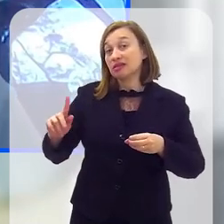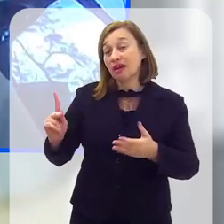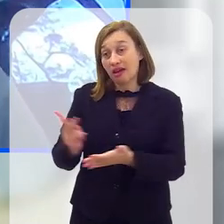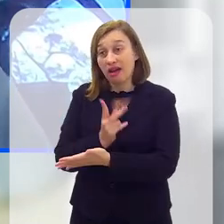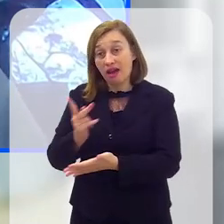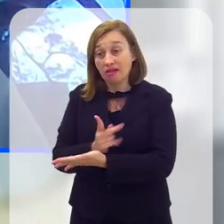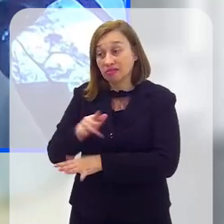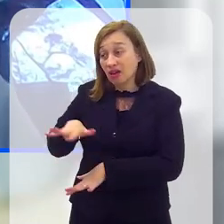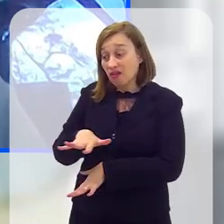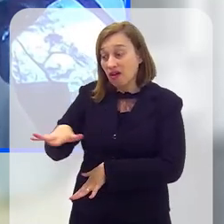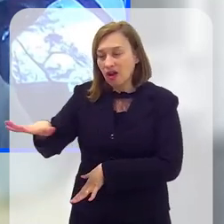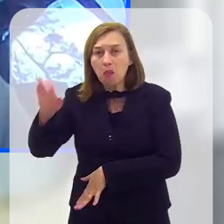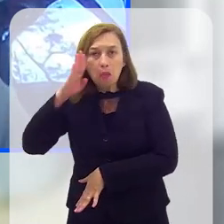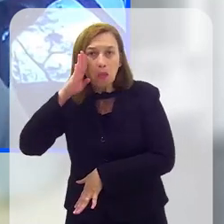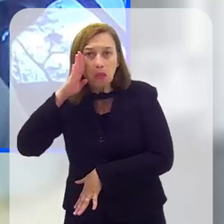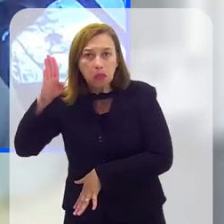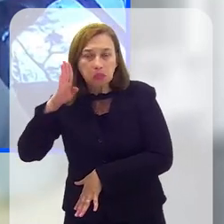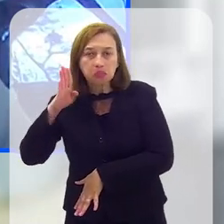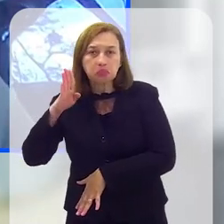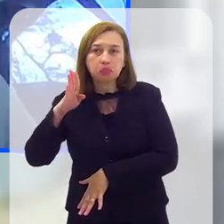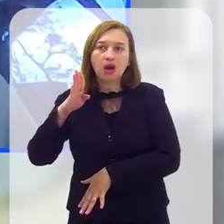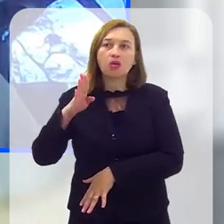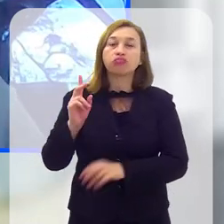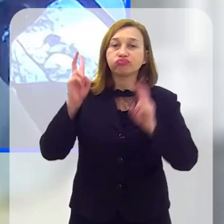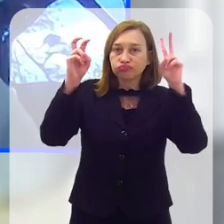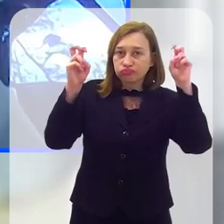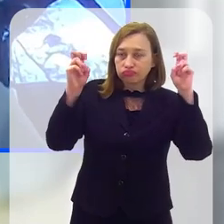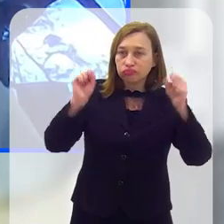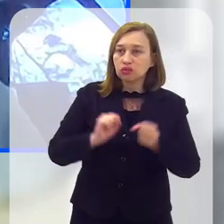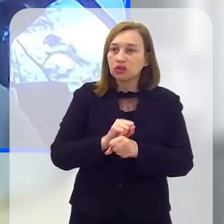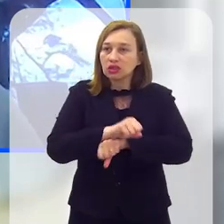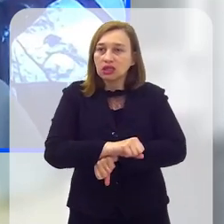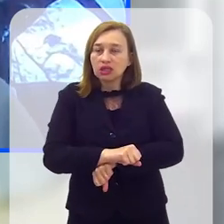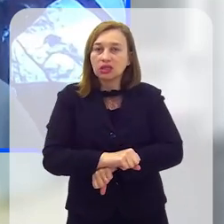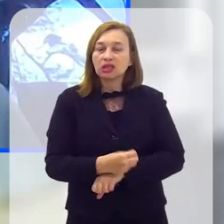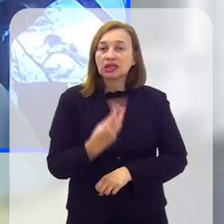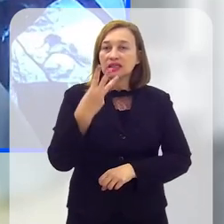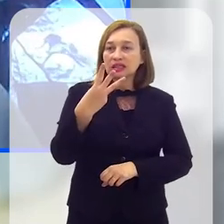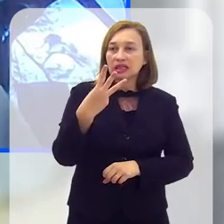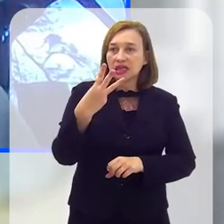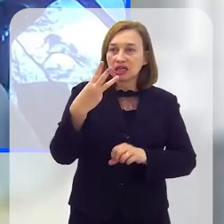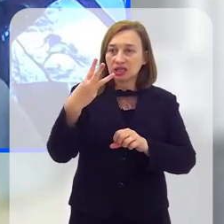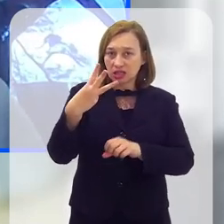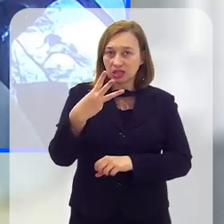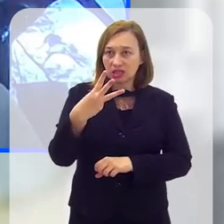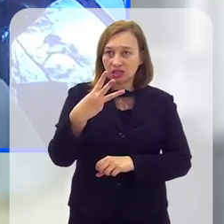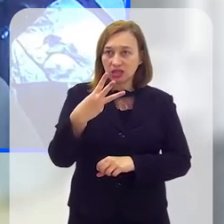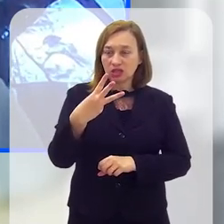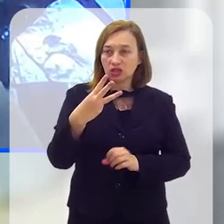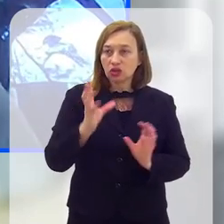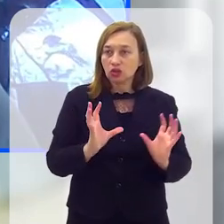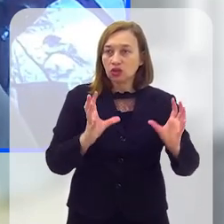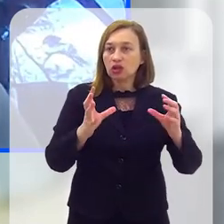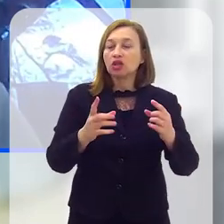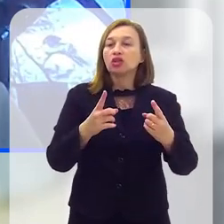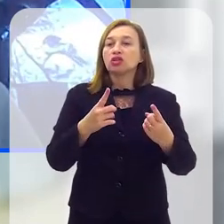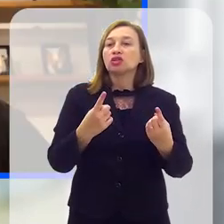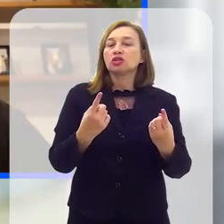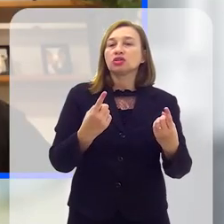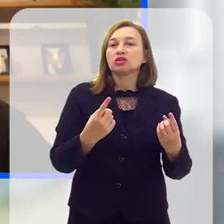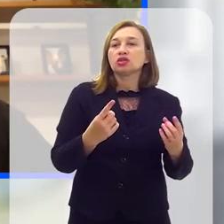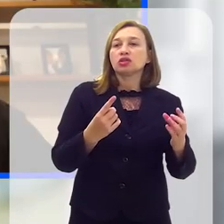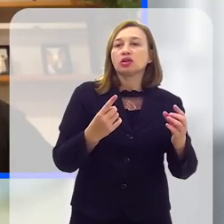as favelas. Esse foi o principal tema do nosso seminário. A gente contou com três painéis, onde a gente discutia casos